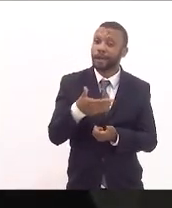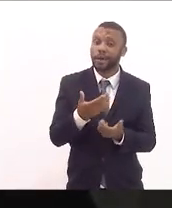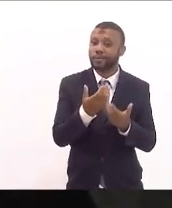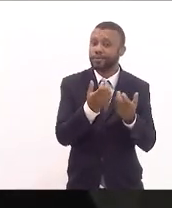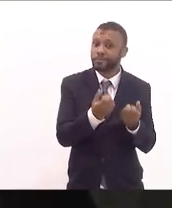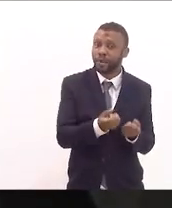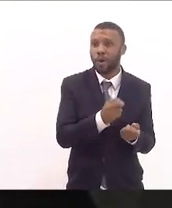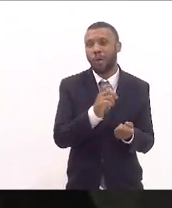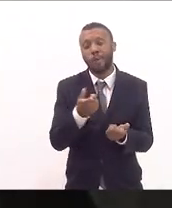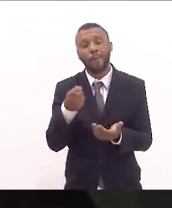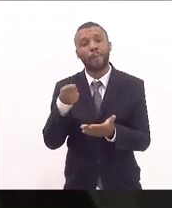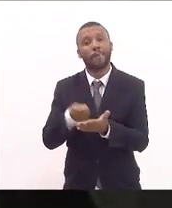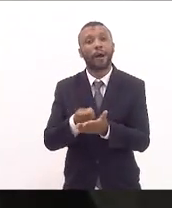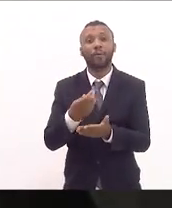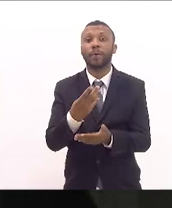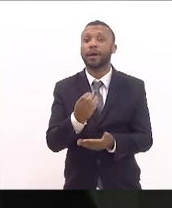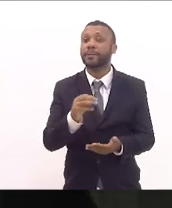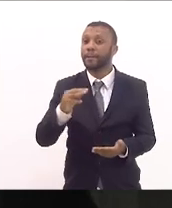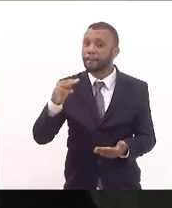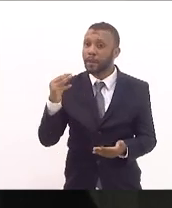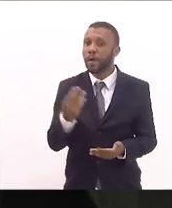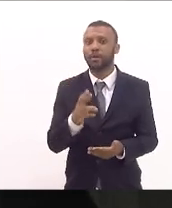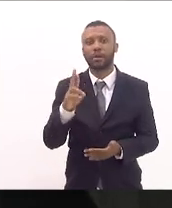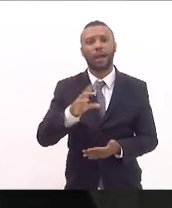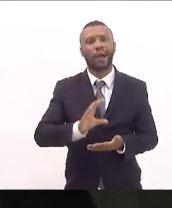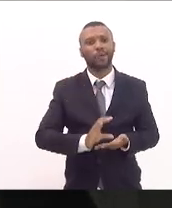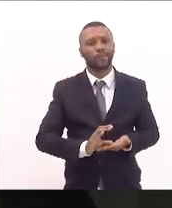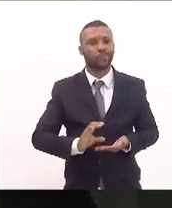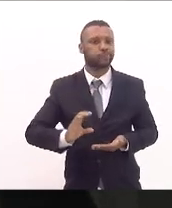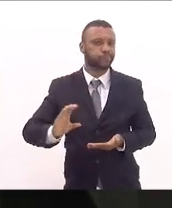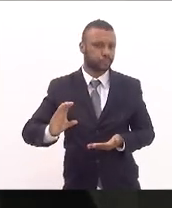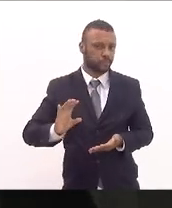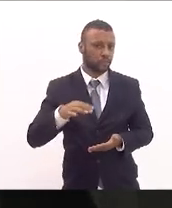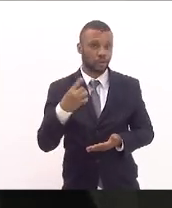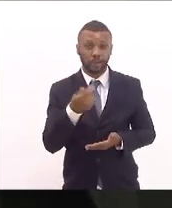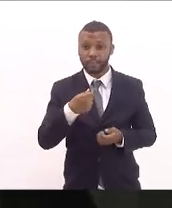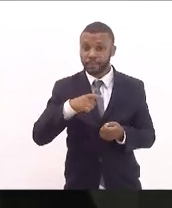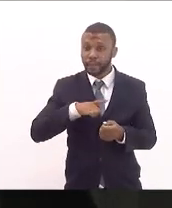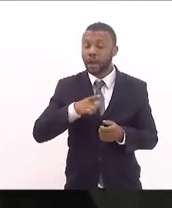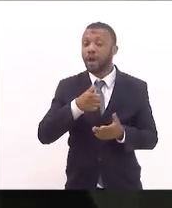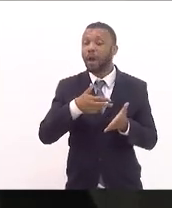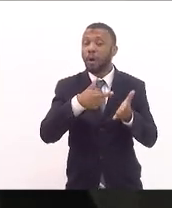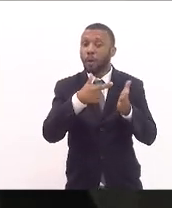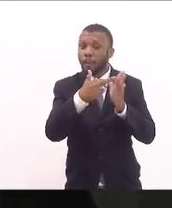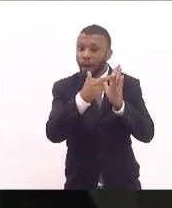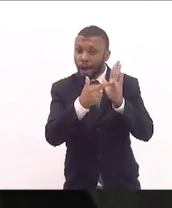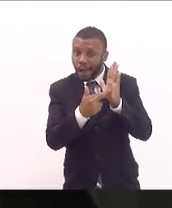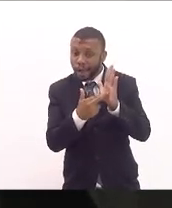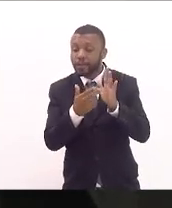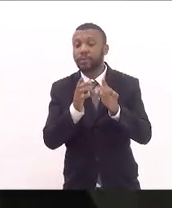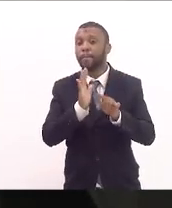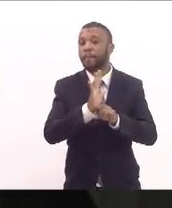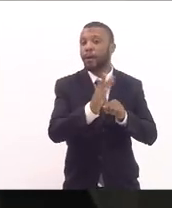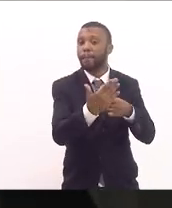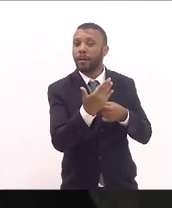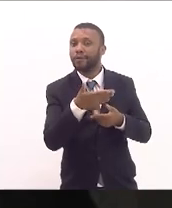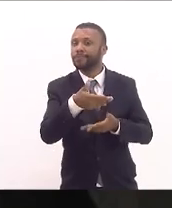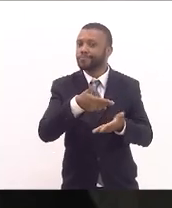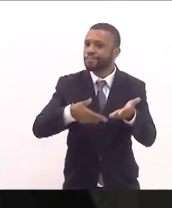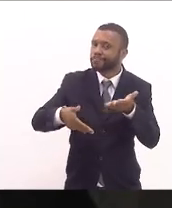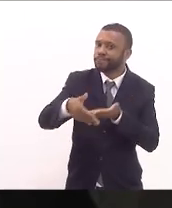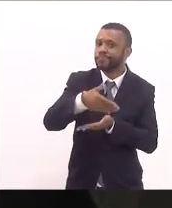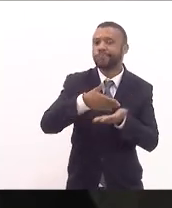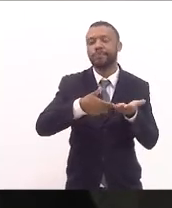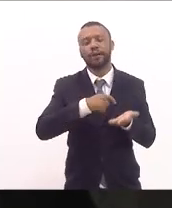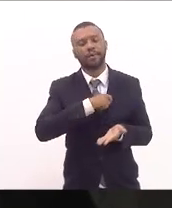hoje a sai pagando mais de 40 milhões de reais então assim que a gente tem que ter um regime de colaboração fiscal